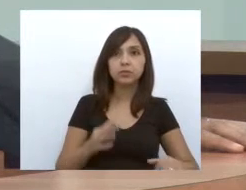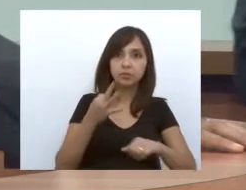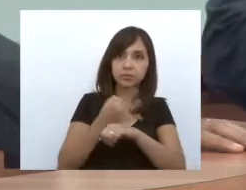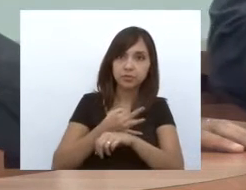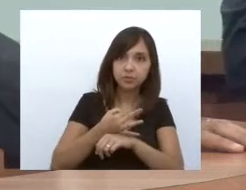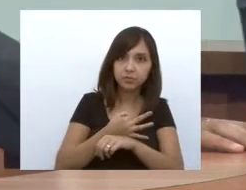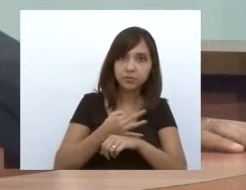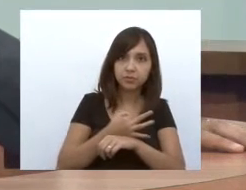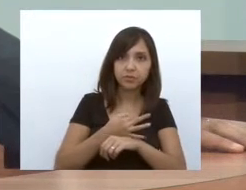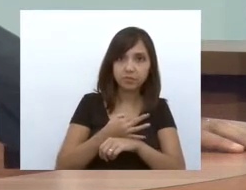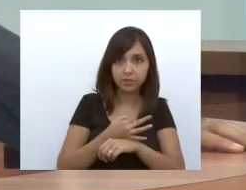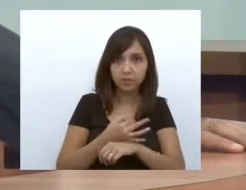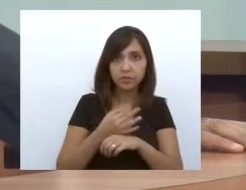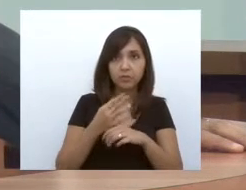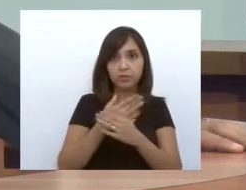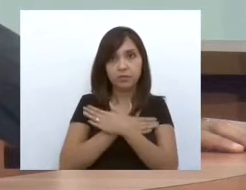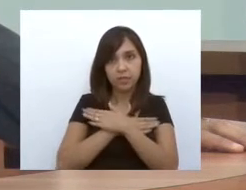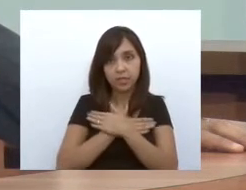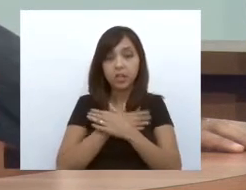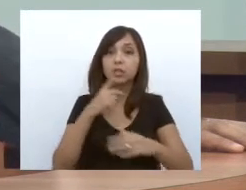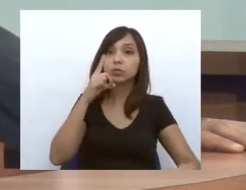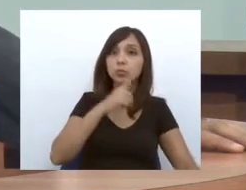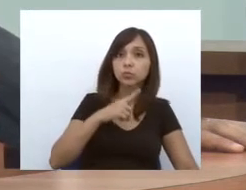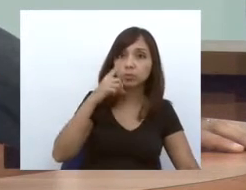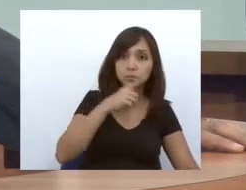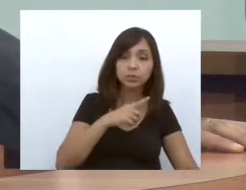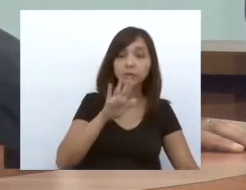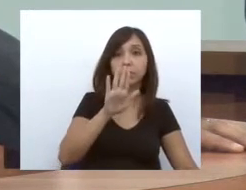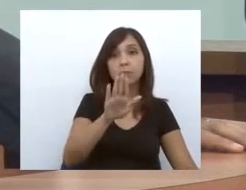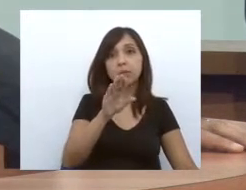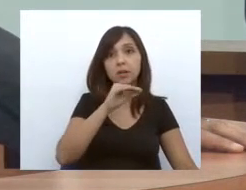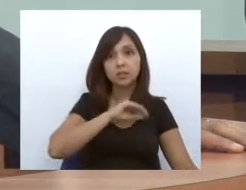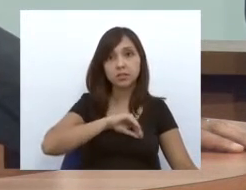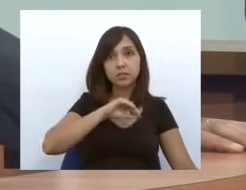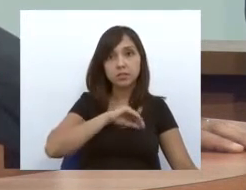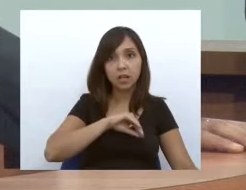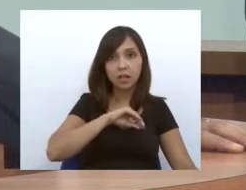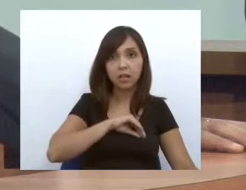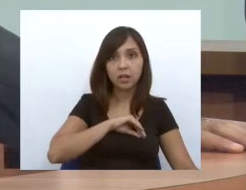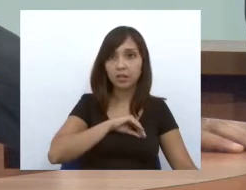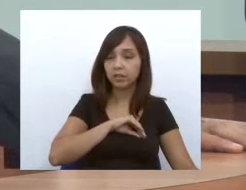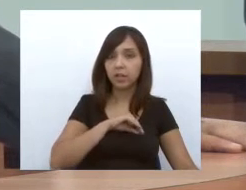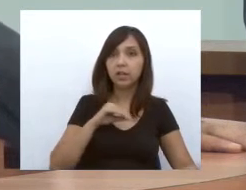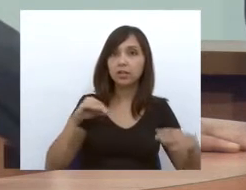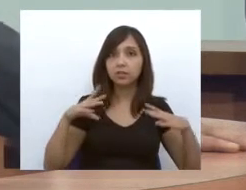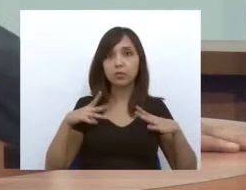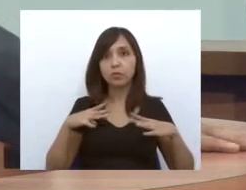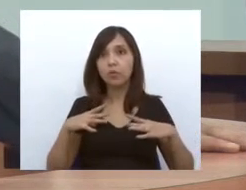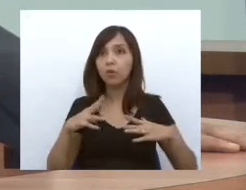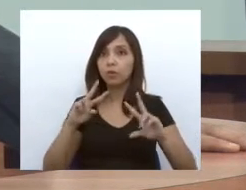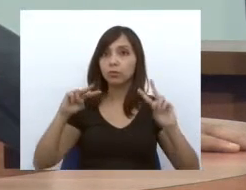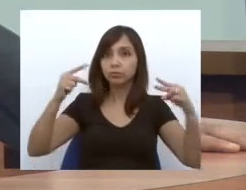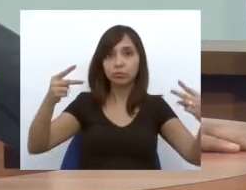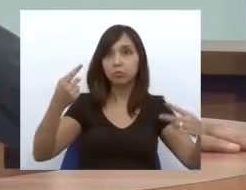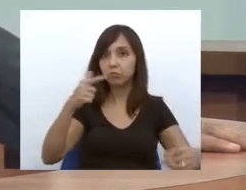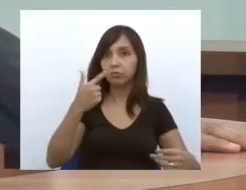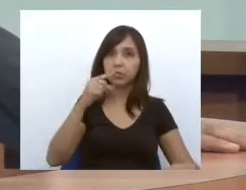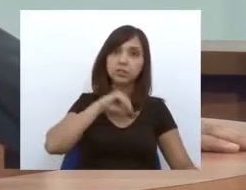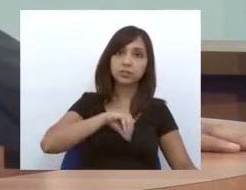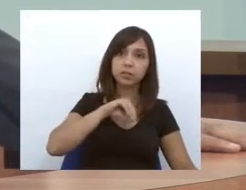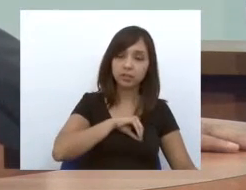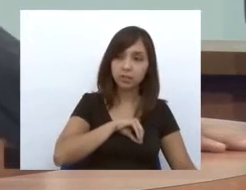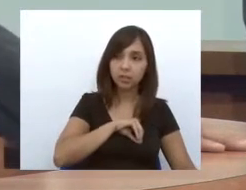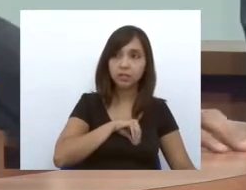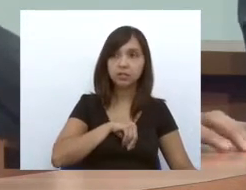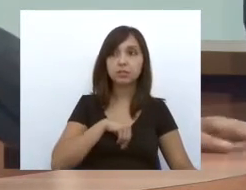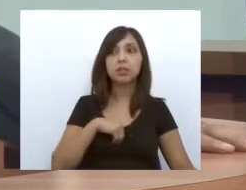feriado e domingo e não estão recebendo pela correspondente folga em dobro. Então, eu gostaria